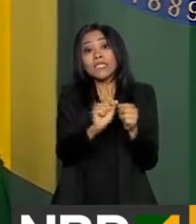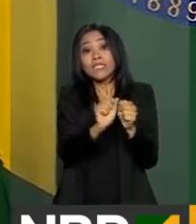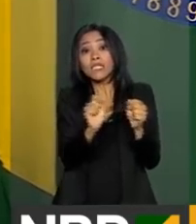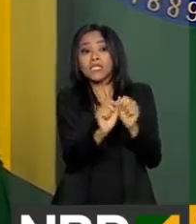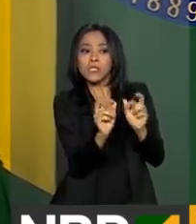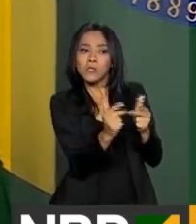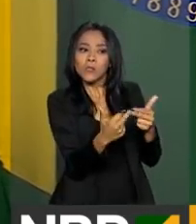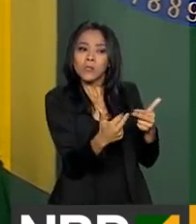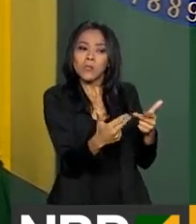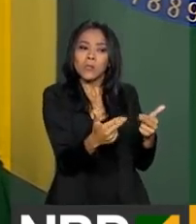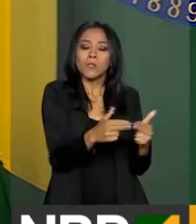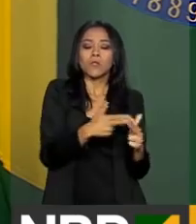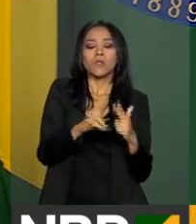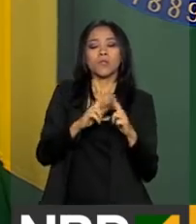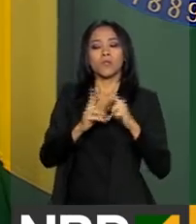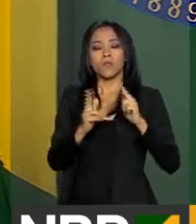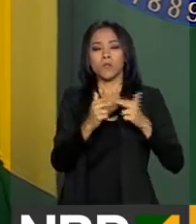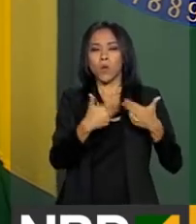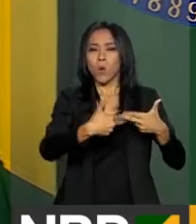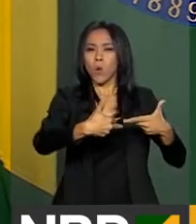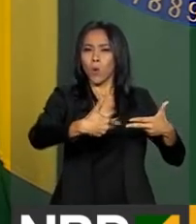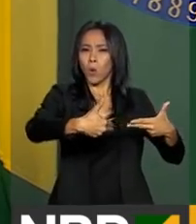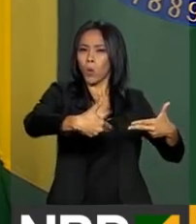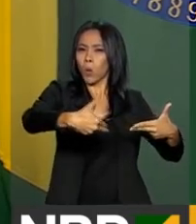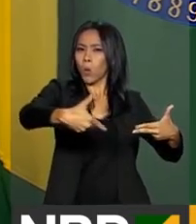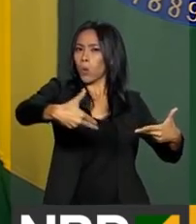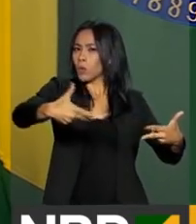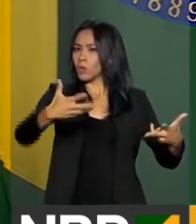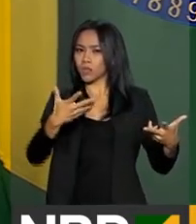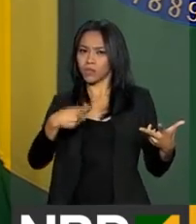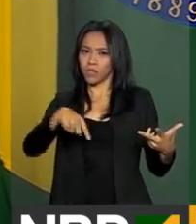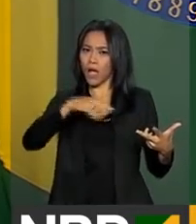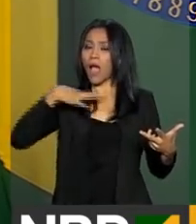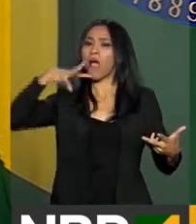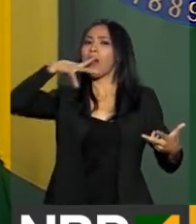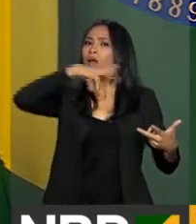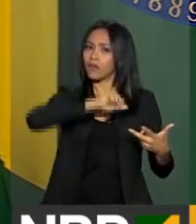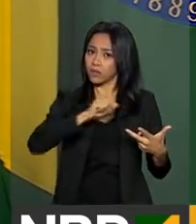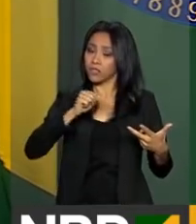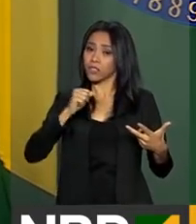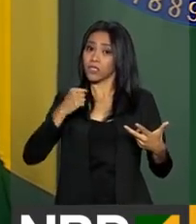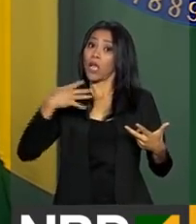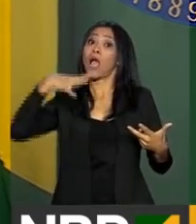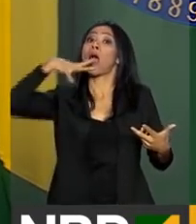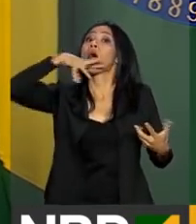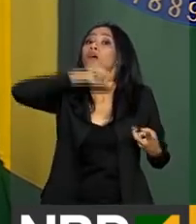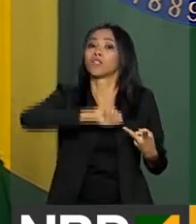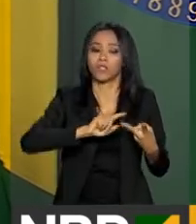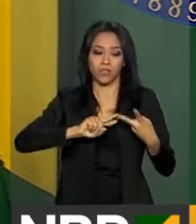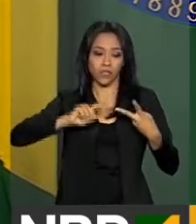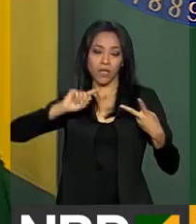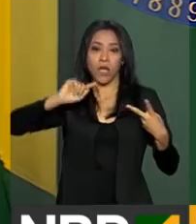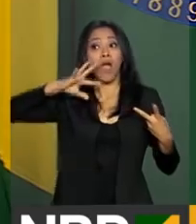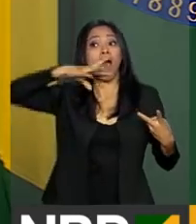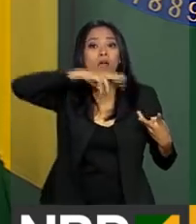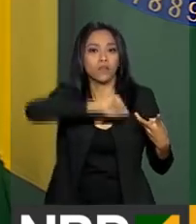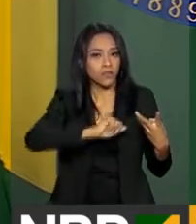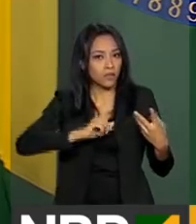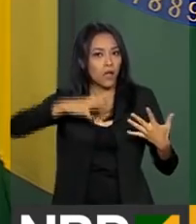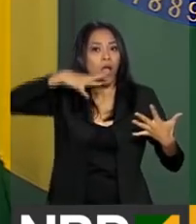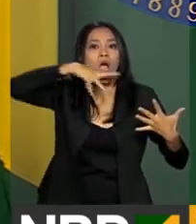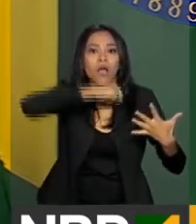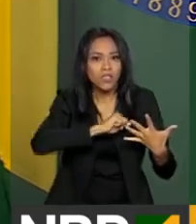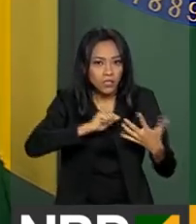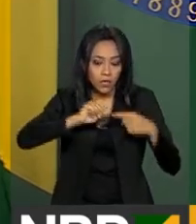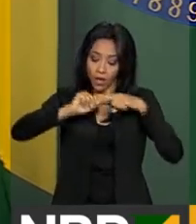as mais variadas supõe-se que achamos que supôs que achamos que é